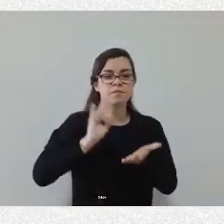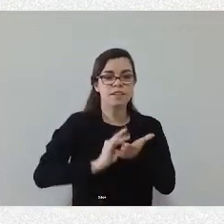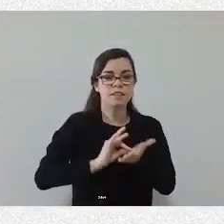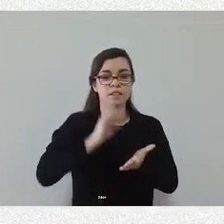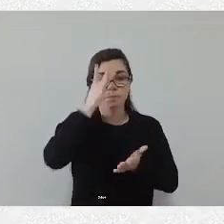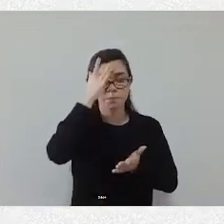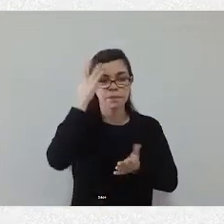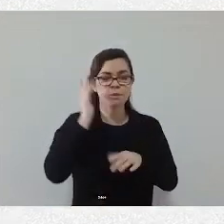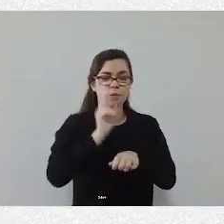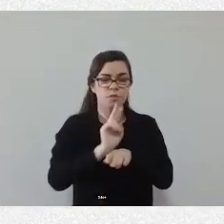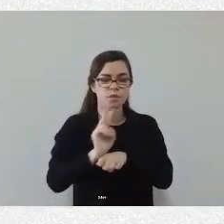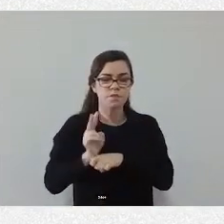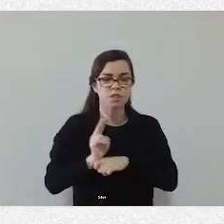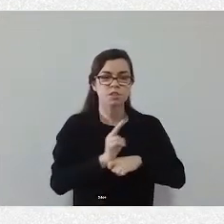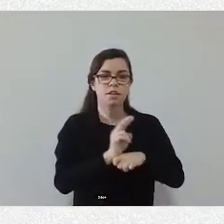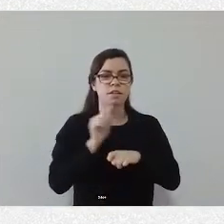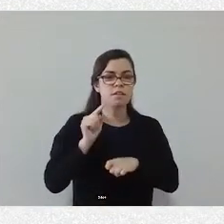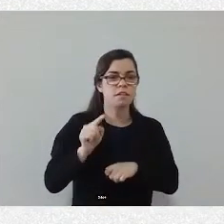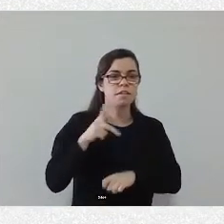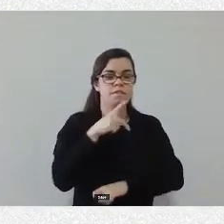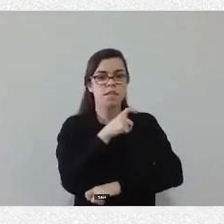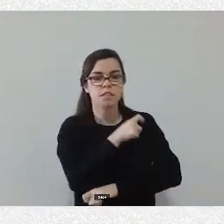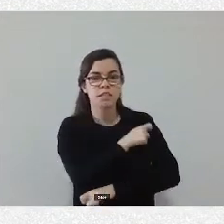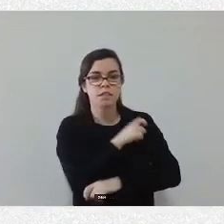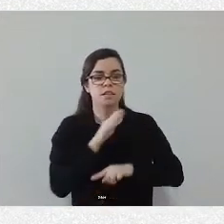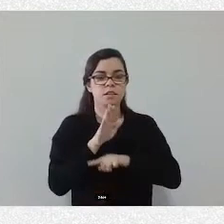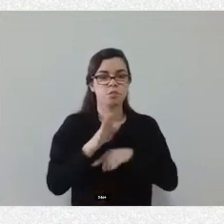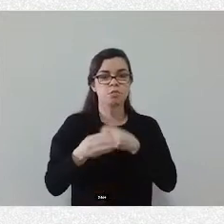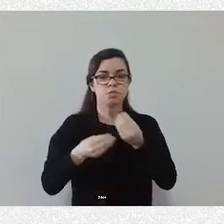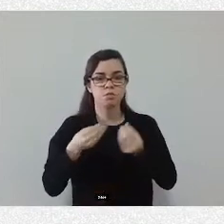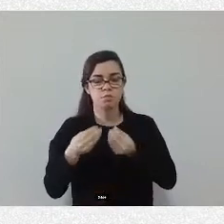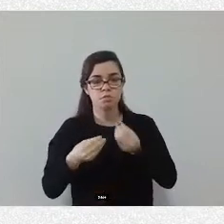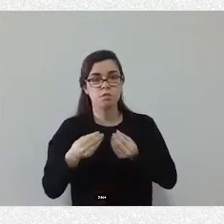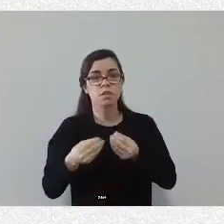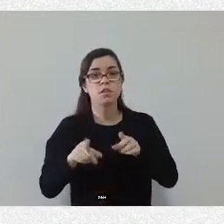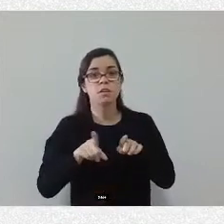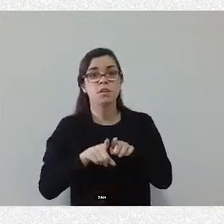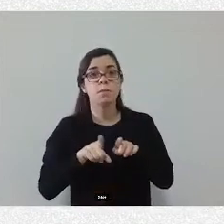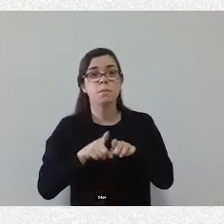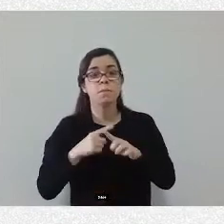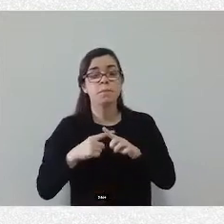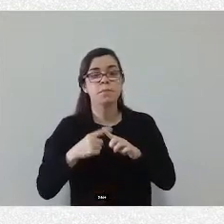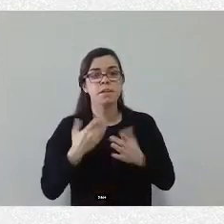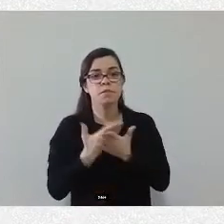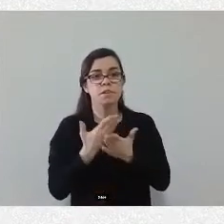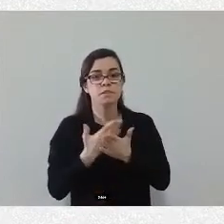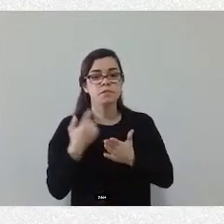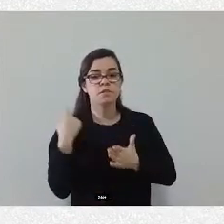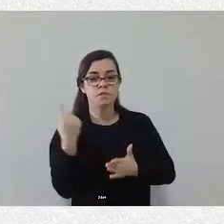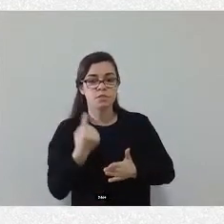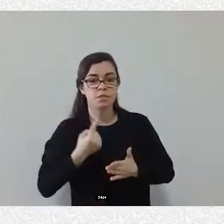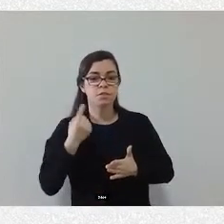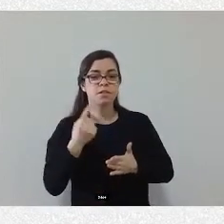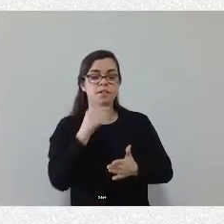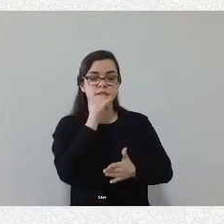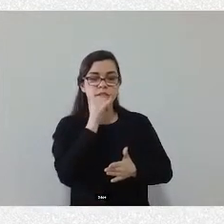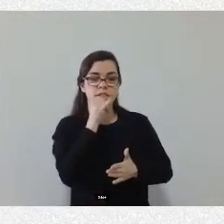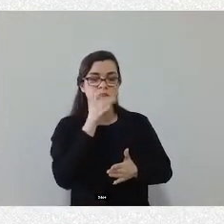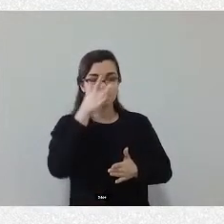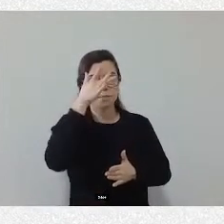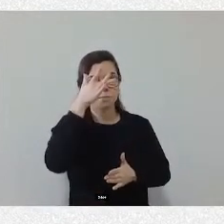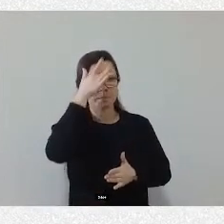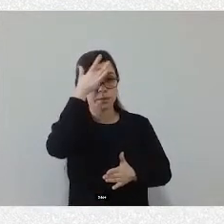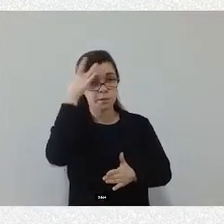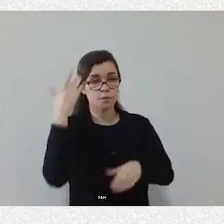bastante dúvidas, porque é um estudo que a gente está olhando de trás para frente, né, a gente está já olhando o resultado lá, quando a gente, no momento que a gente recruta o participante, e a gente